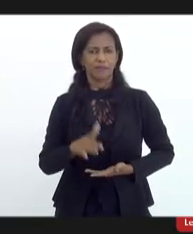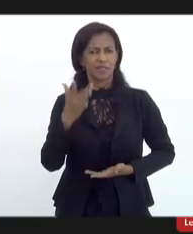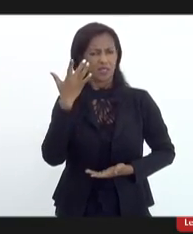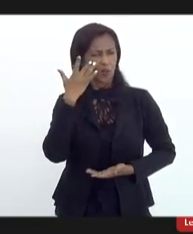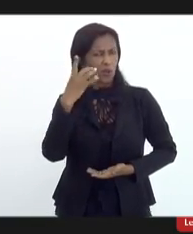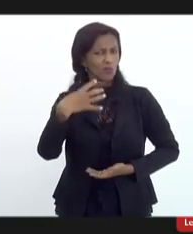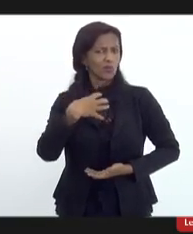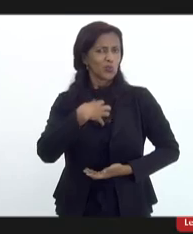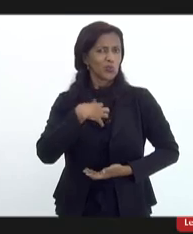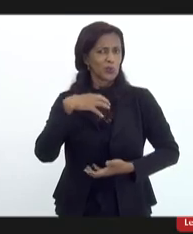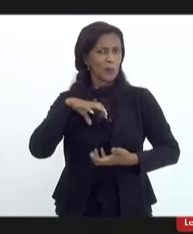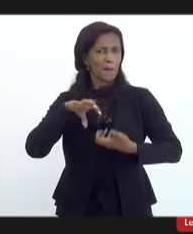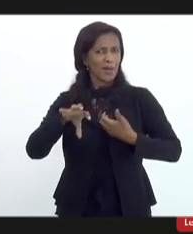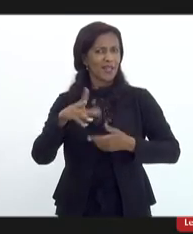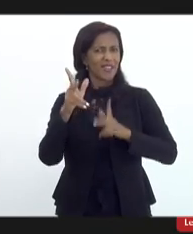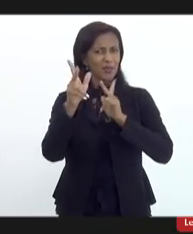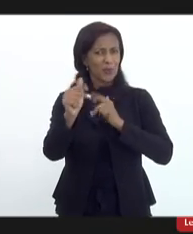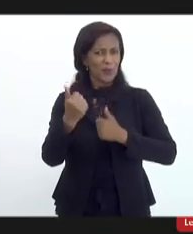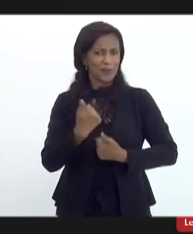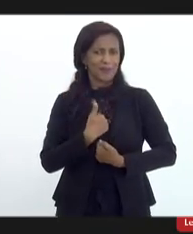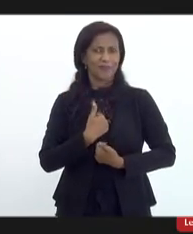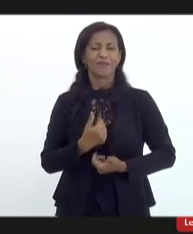mesmo sentimento que eu.